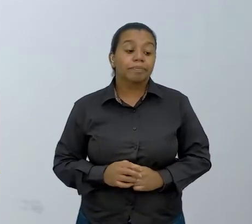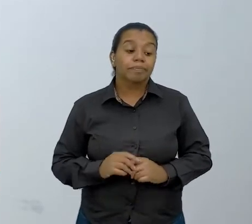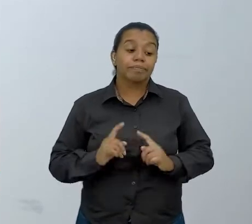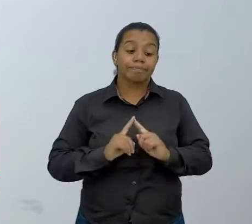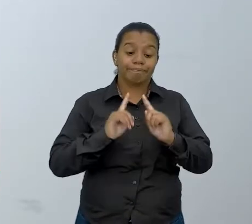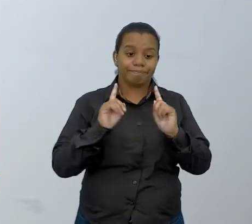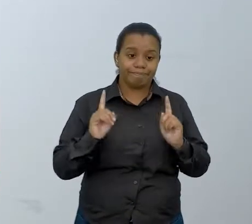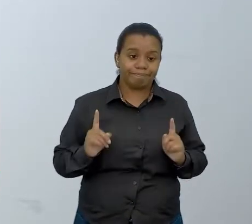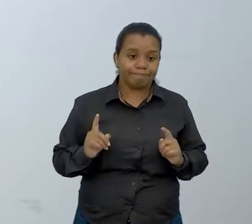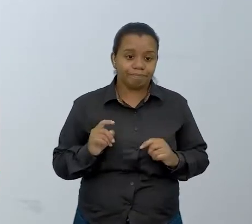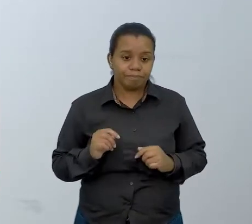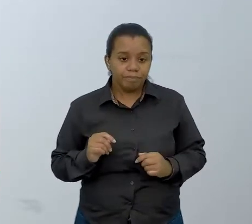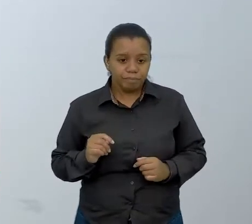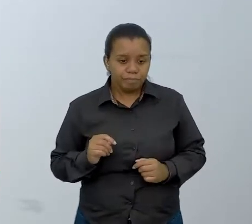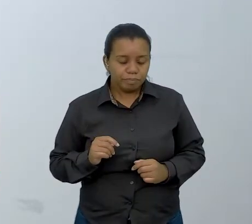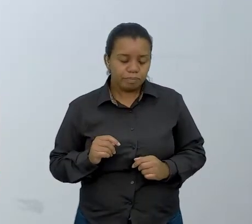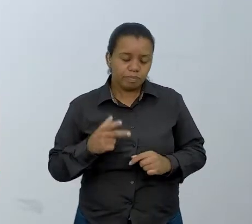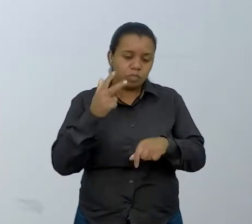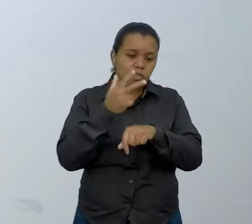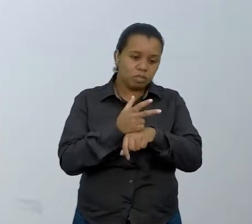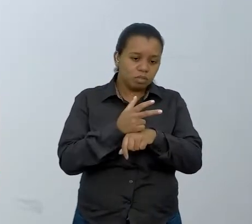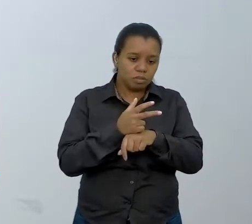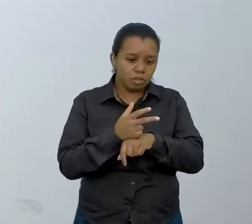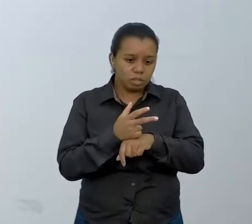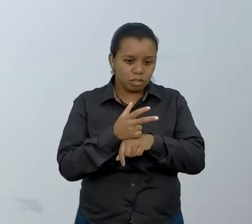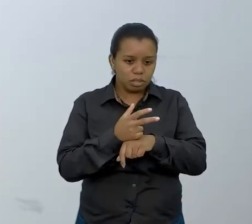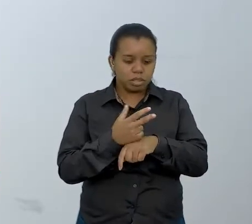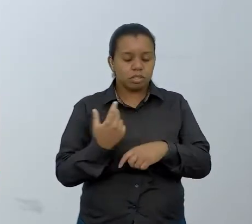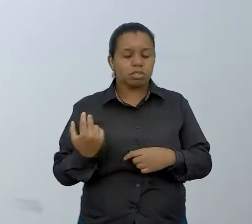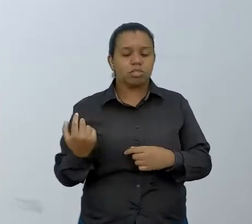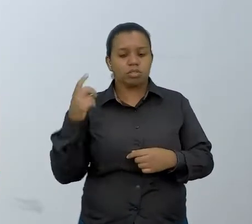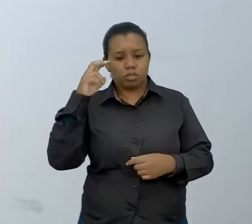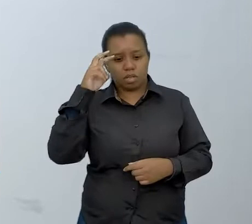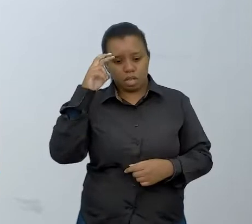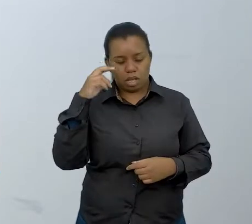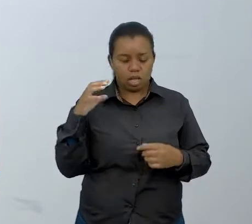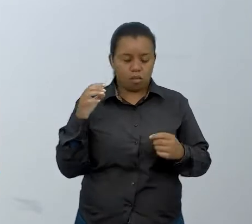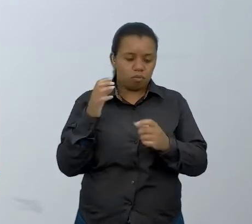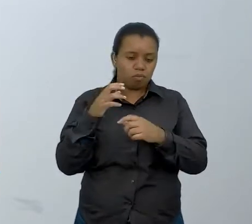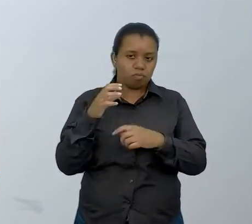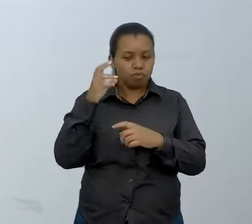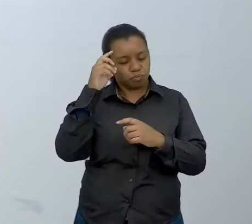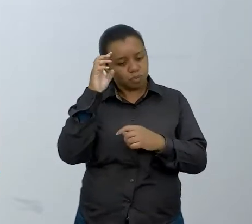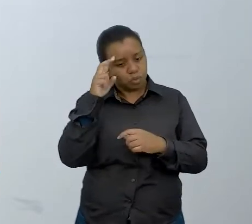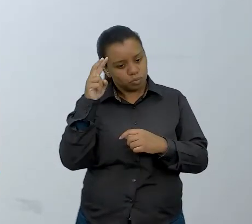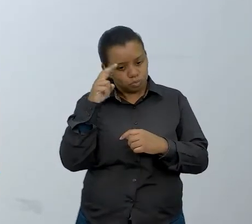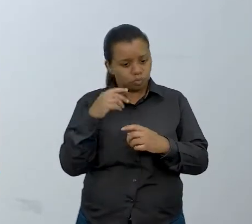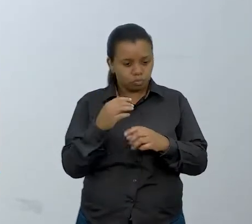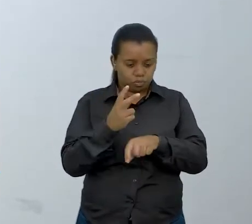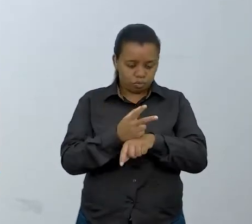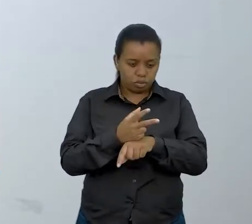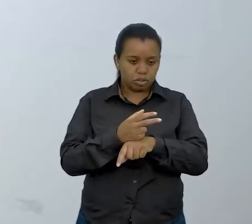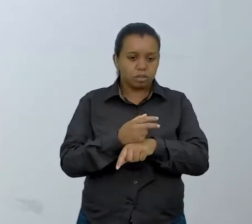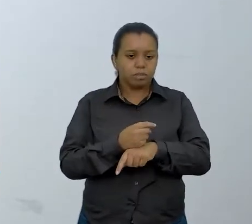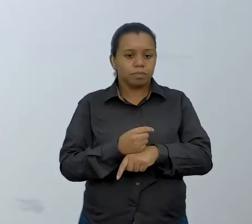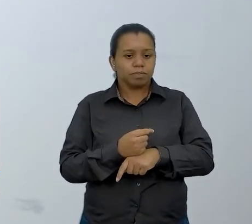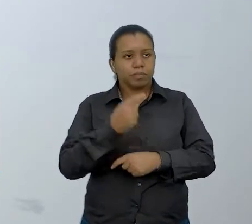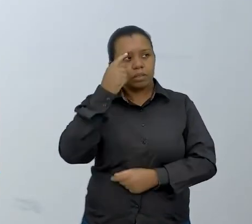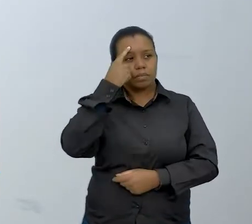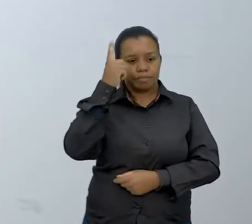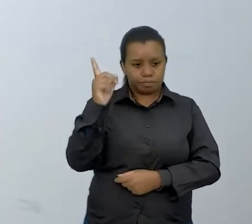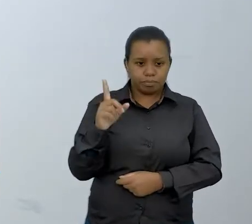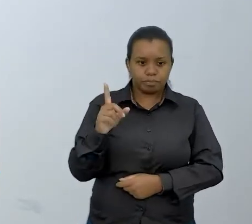Eu citei a Nina Secrets, que é uma influencer, e não é propaganda dela, porque realmente eu vi no vídeo dela que não tem nada a ver com o assunto, é que ela foi tirar férias em